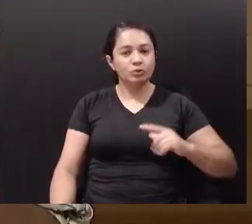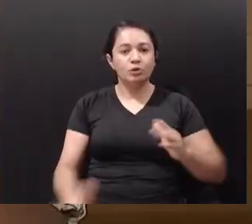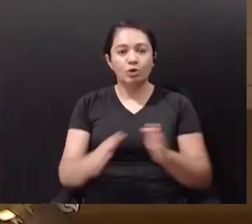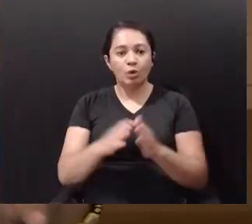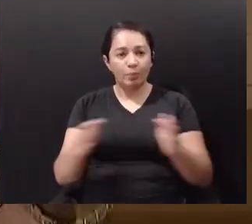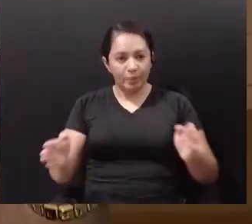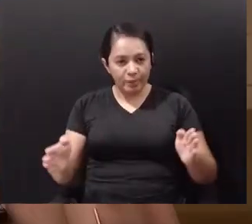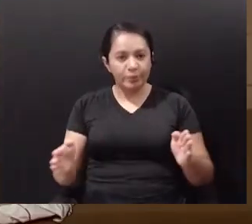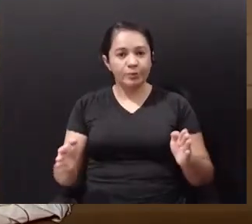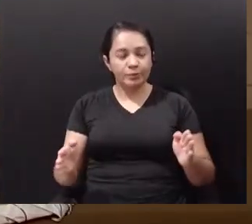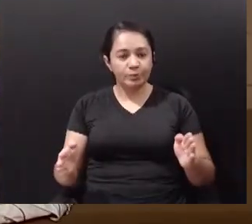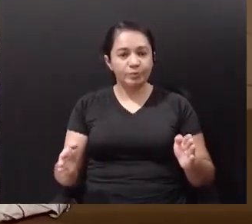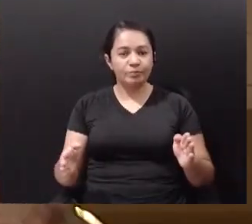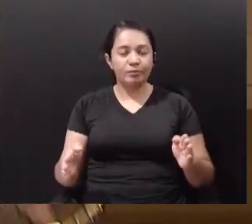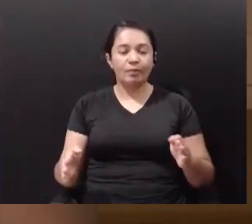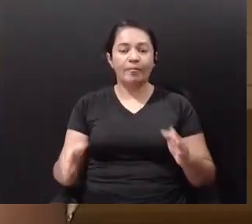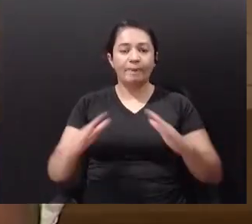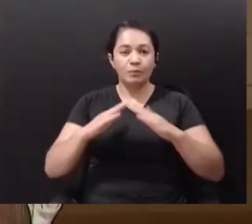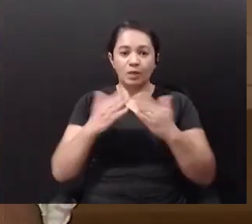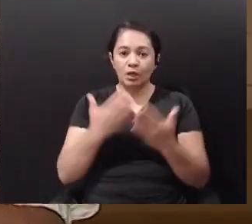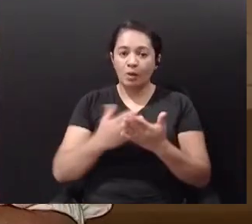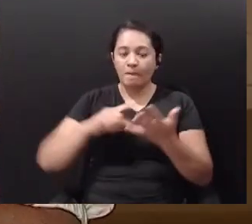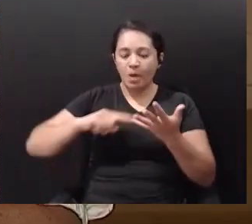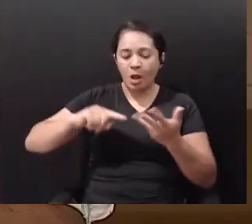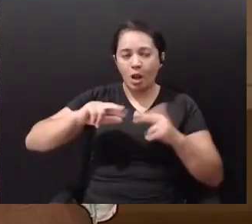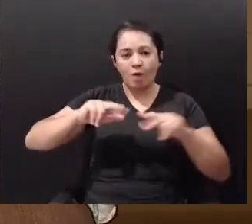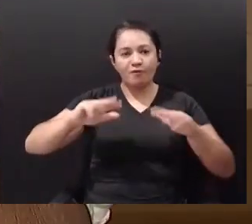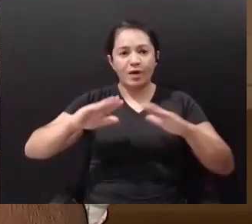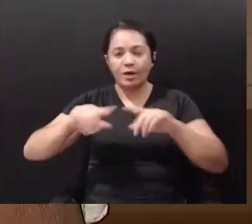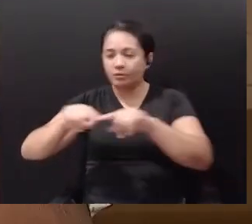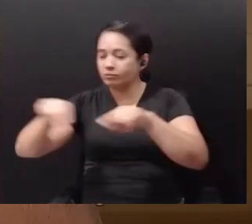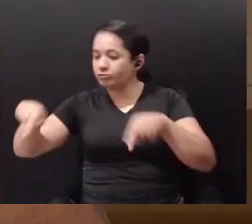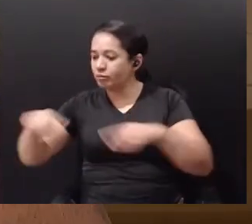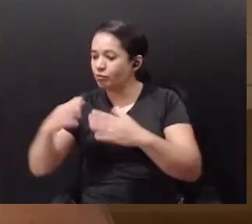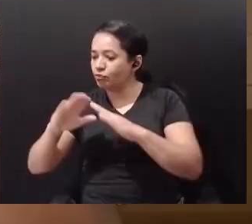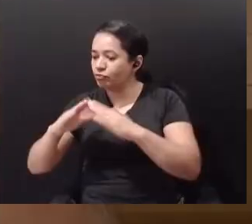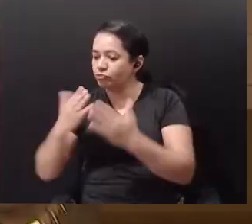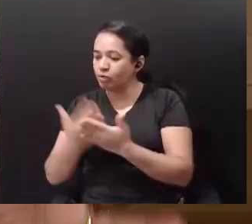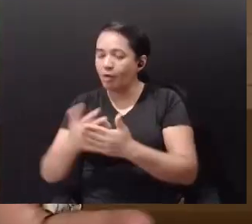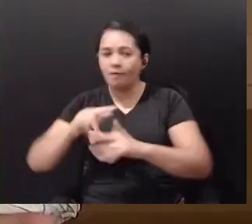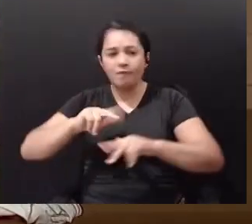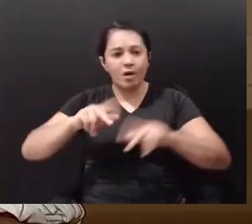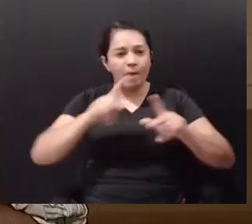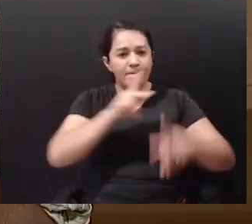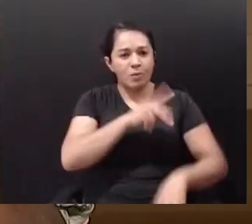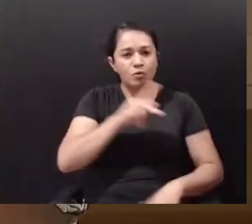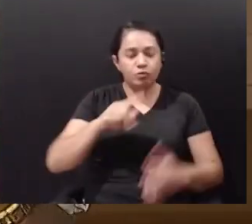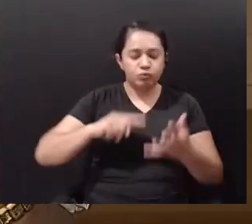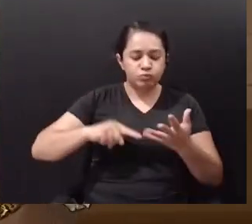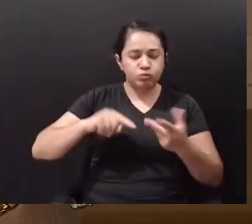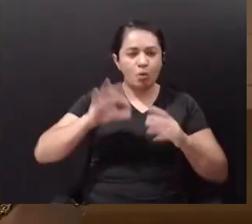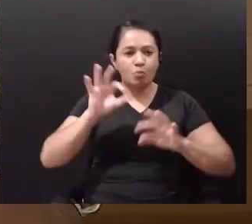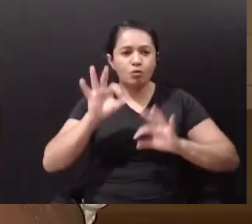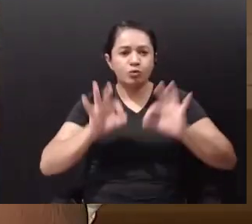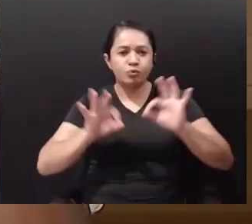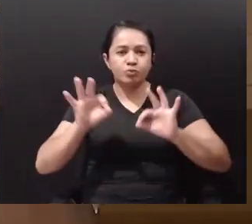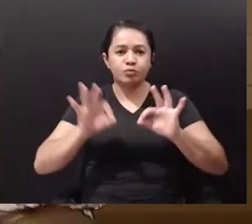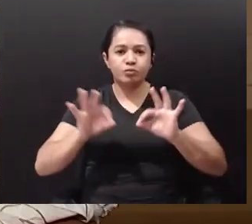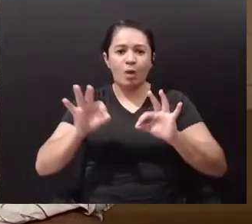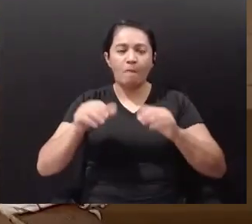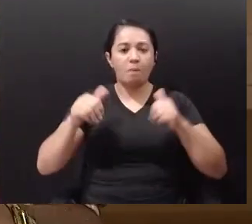Era uma escola com várias salas de aula, com vários professores, uma organização muito racional,